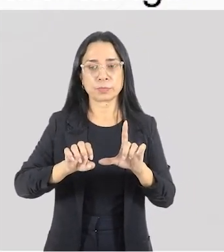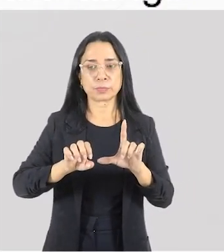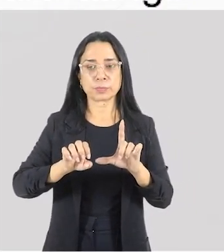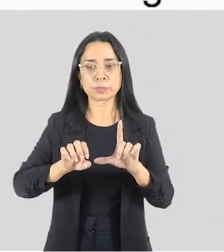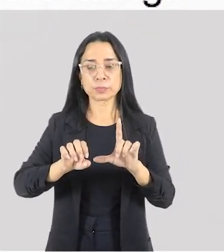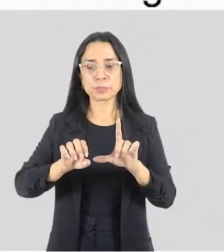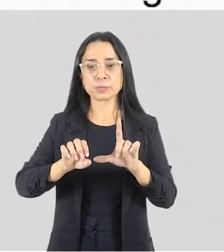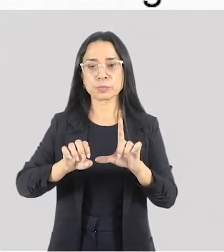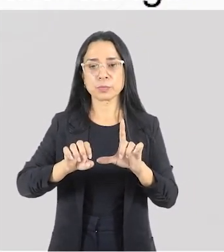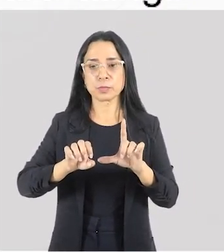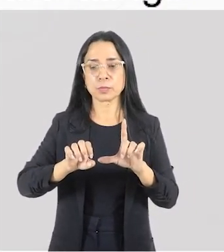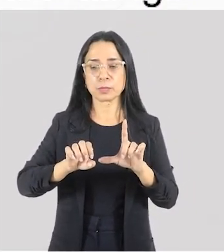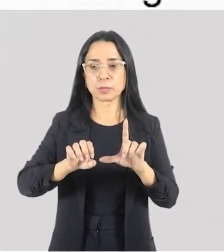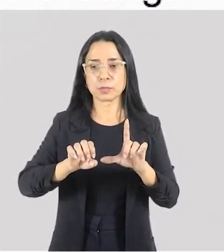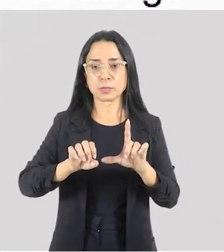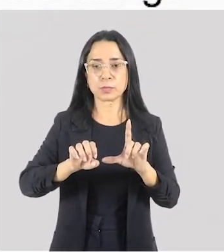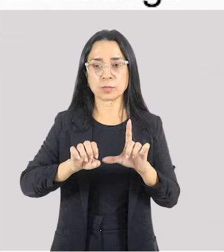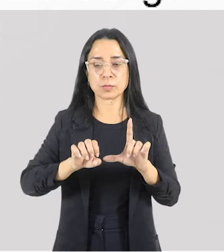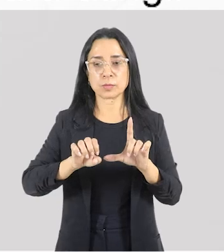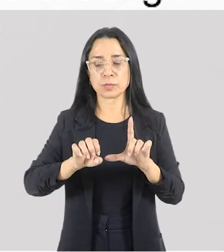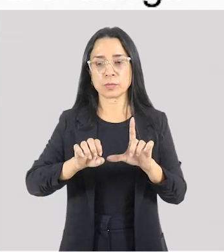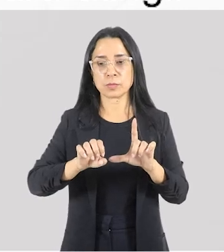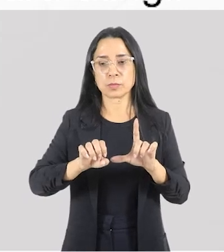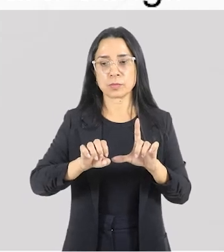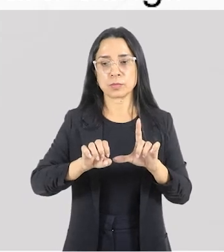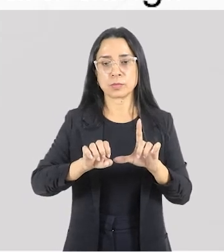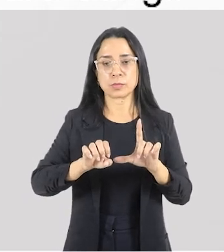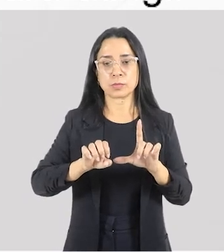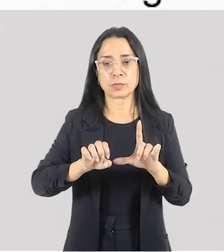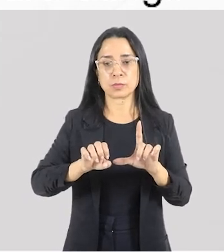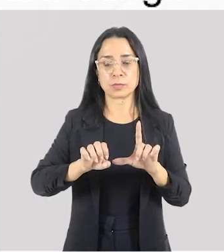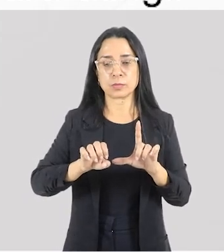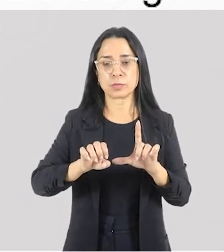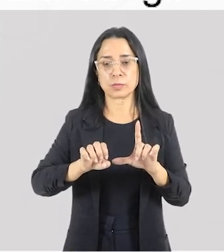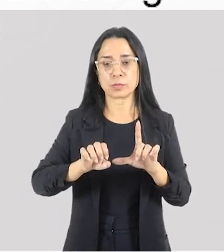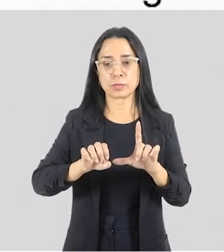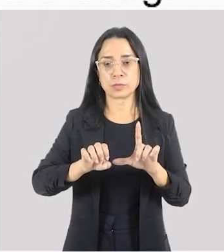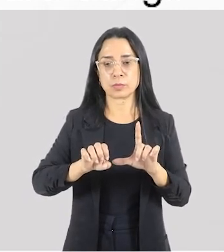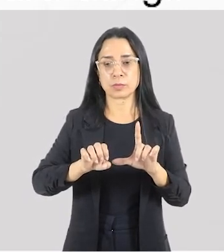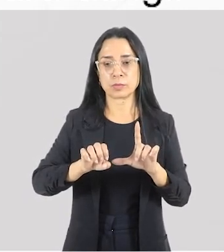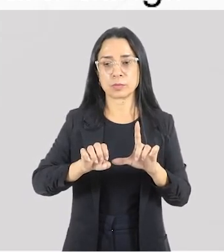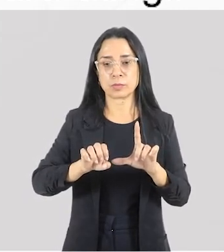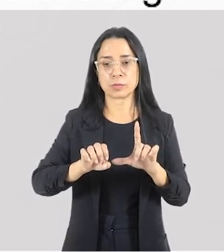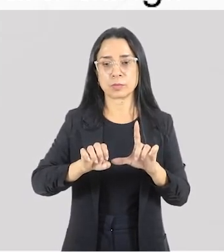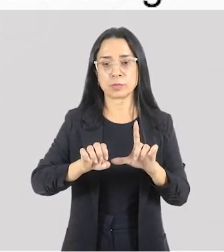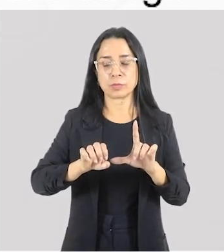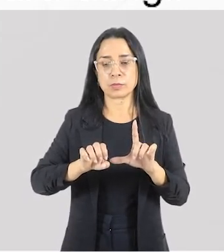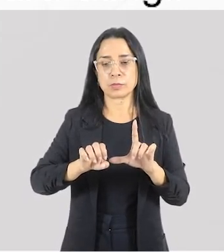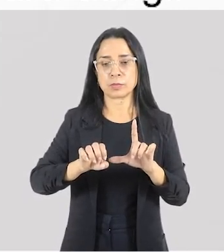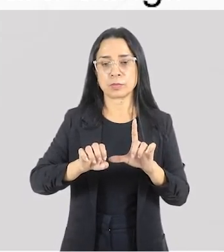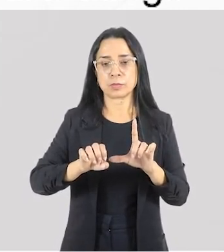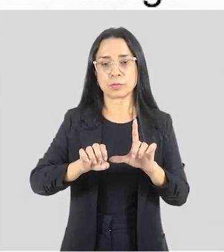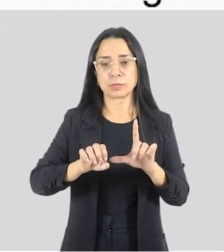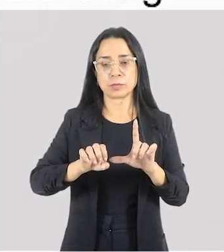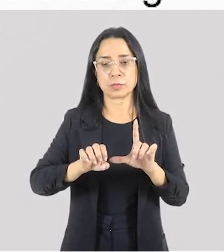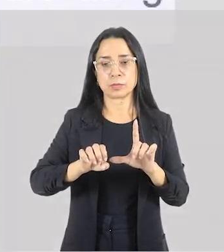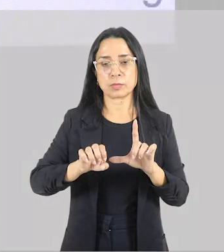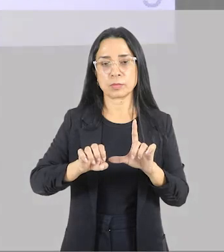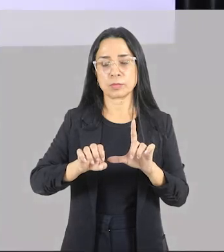operário ocorrido nesse período foi inspirado pelas ideias anarquistas e socialistas que remontavam às teses de Balkenende e